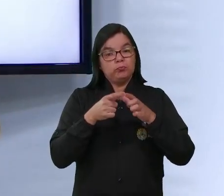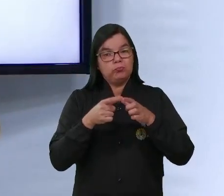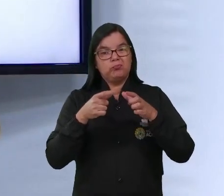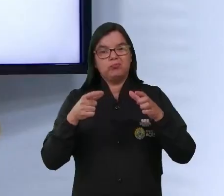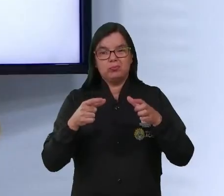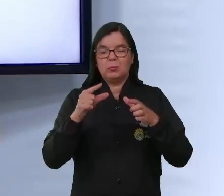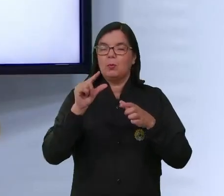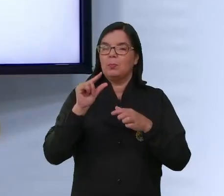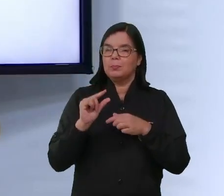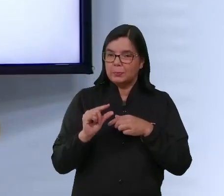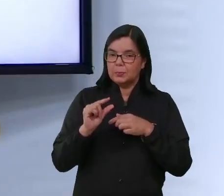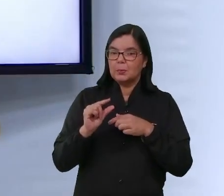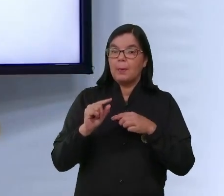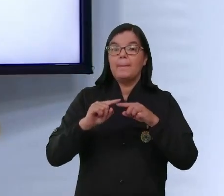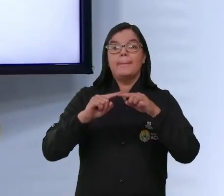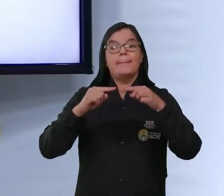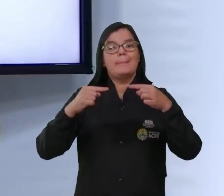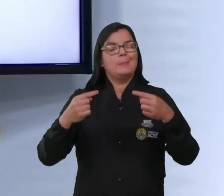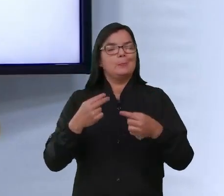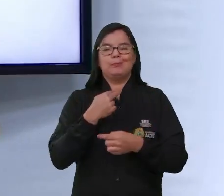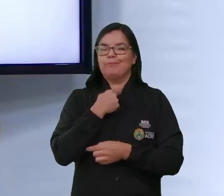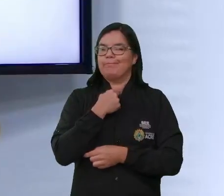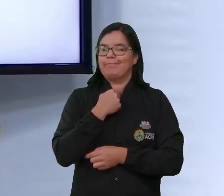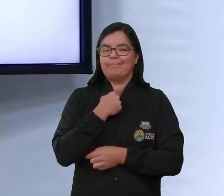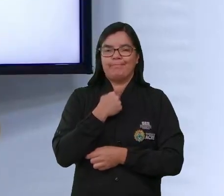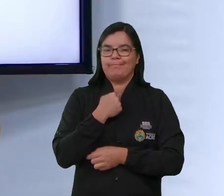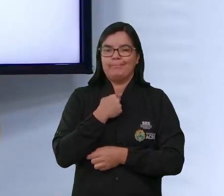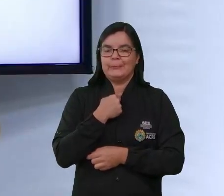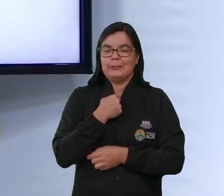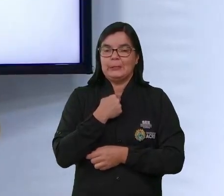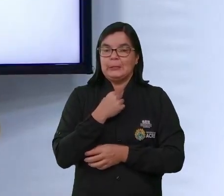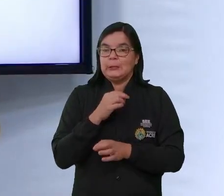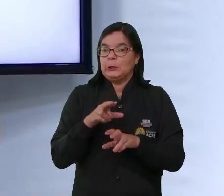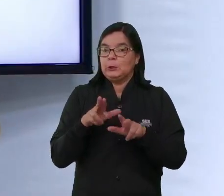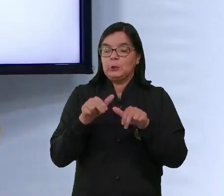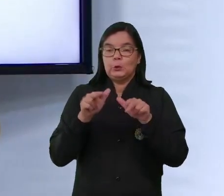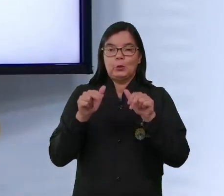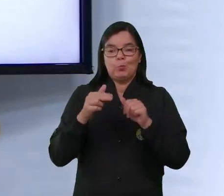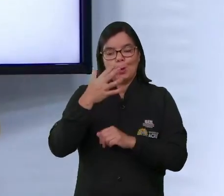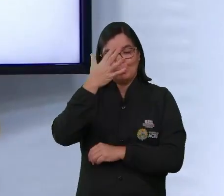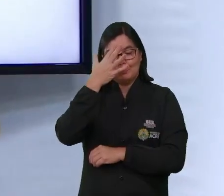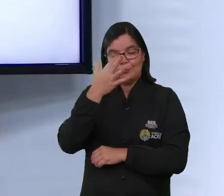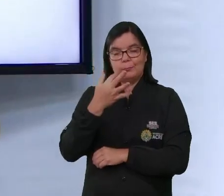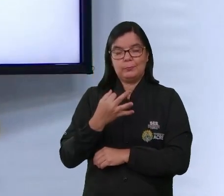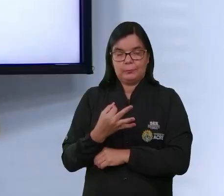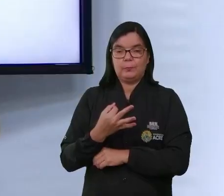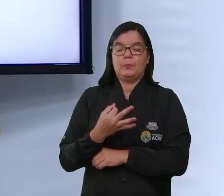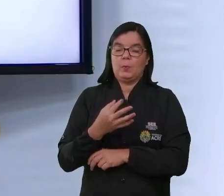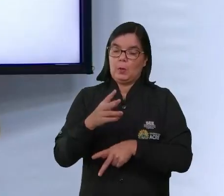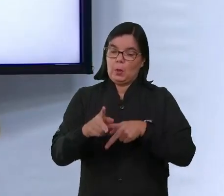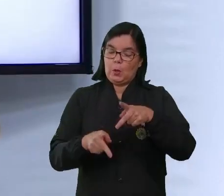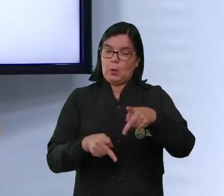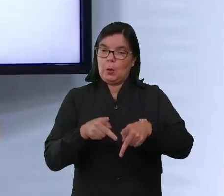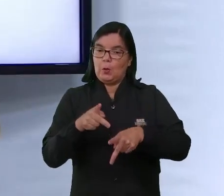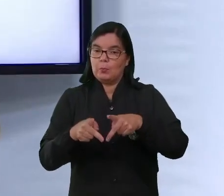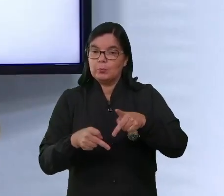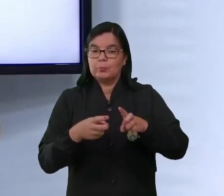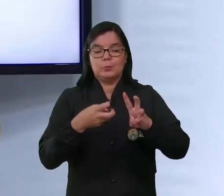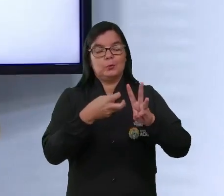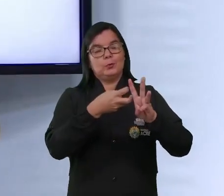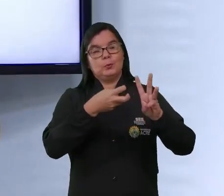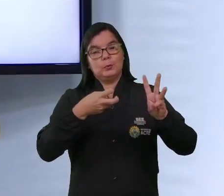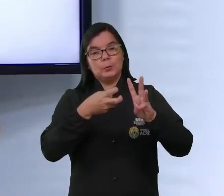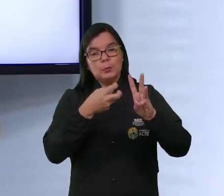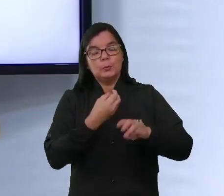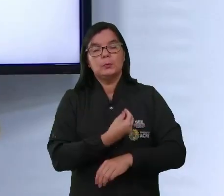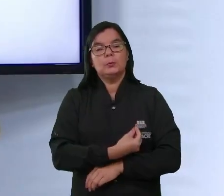justamente dessa população, mas não podemos, sob hipótese alguma, afirmar que a população indígena